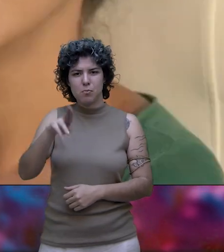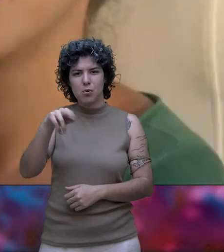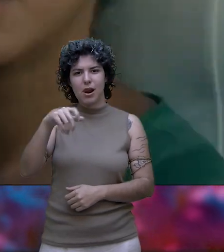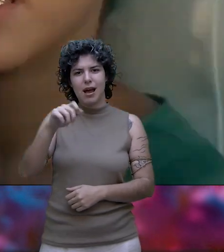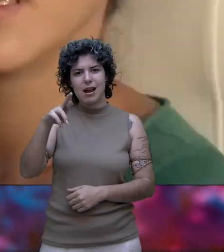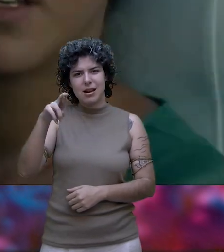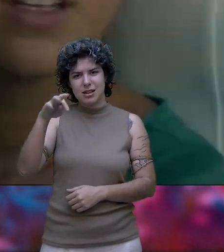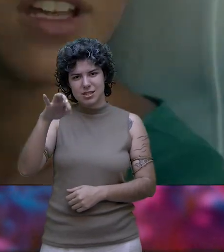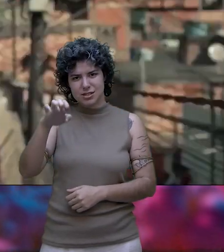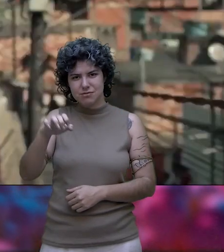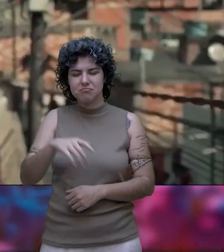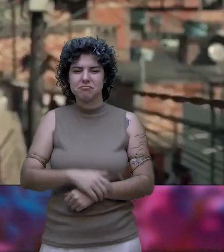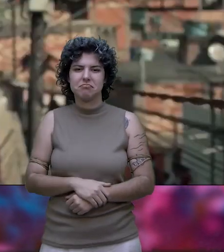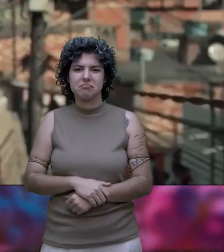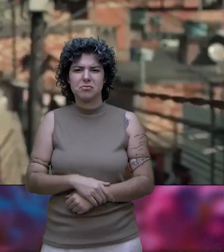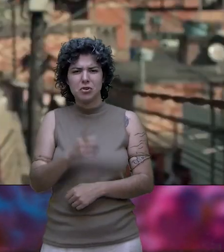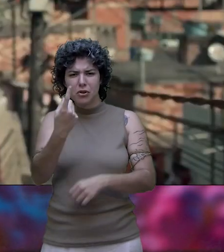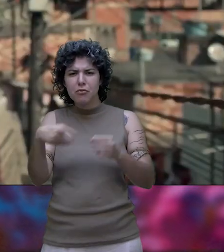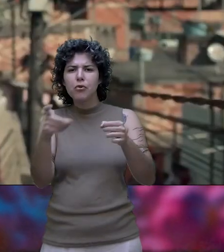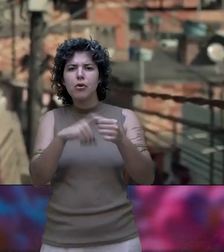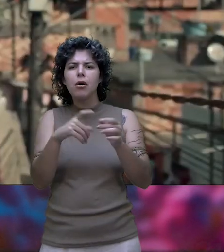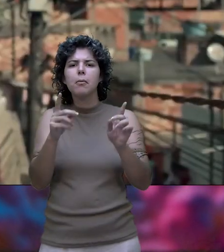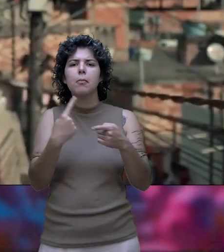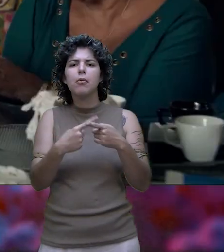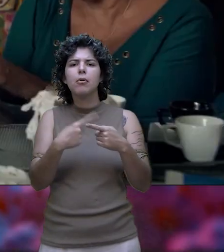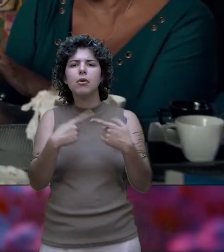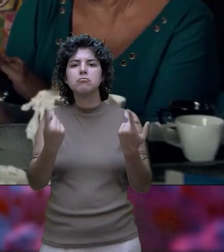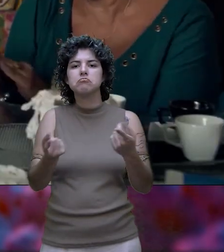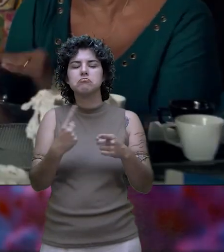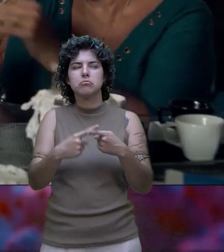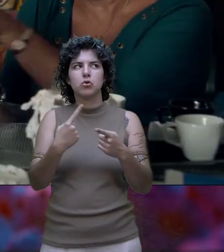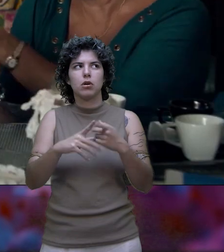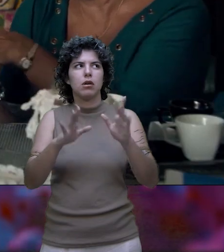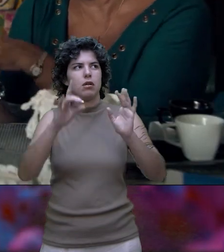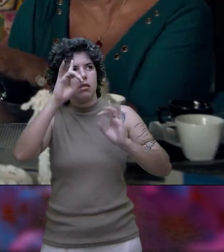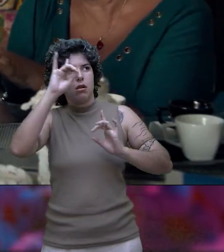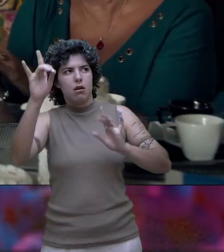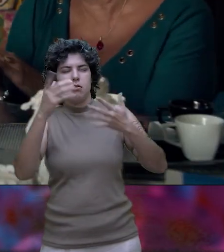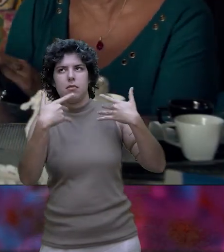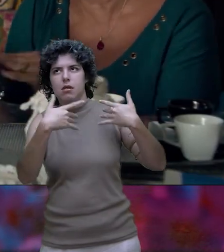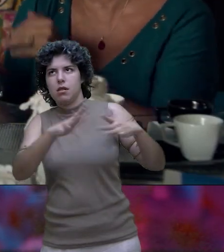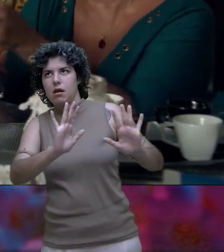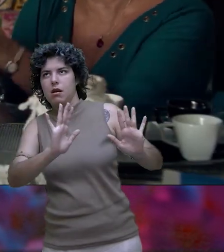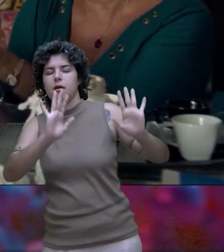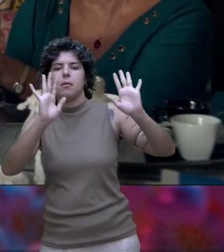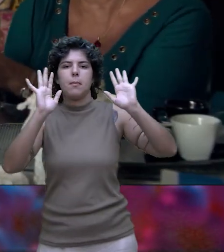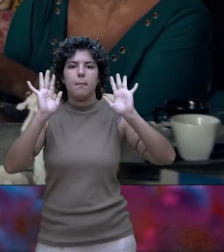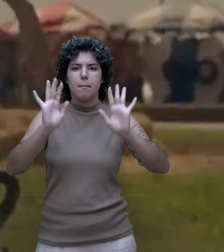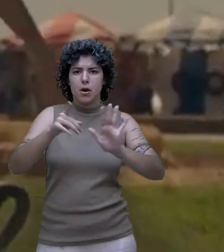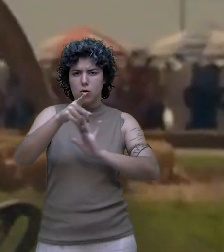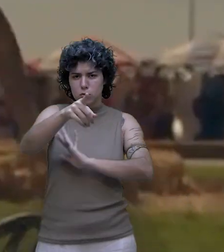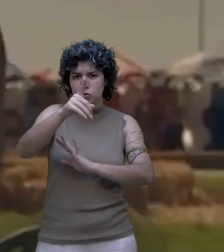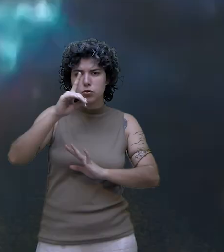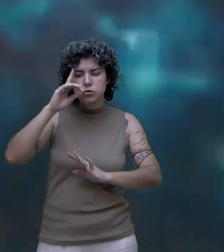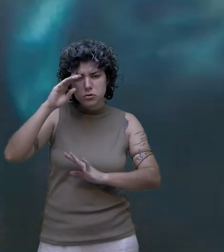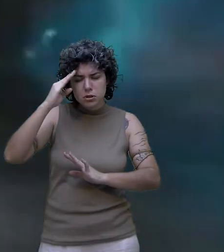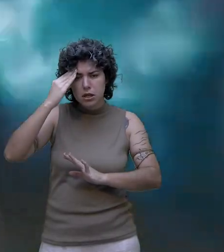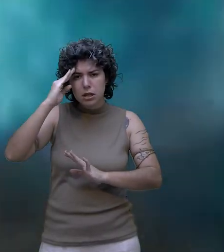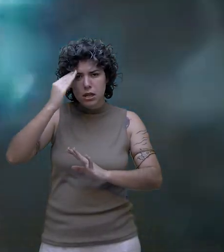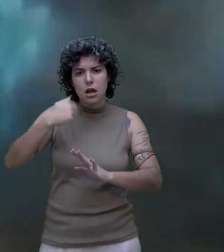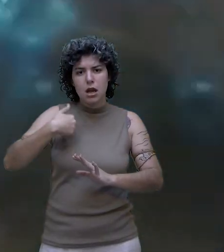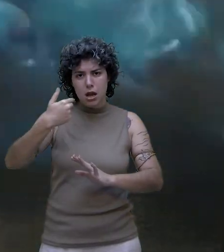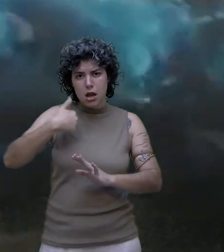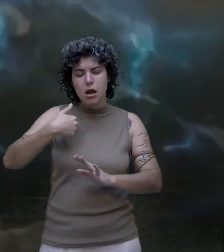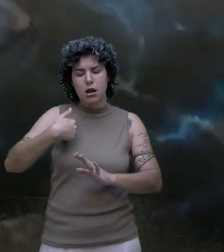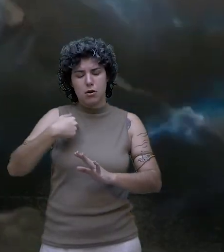pode. Não voltasse por quê? Vou lhe dizer uma coisa, Deus me livre, mas um dia tu vai entender direitinho tua mãe. E agora,